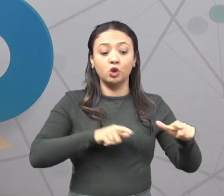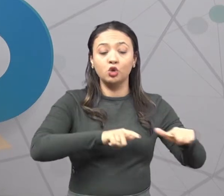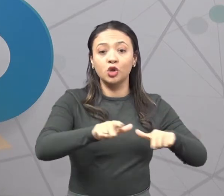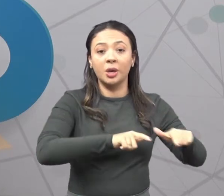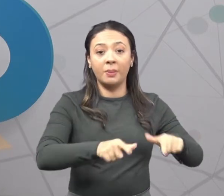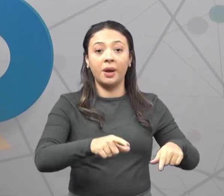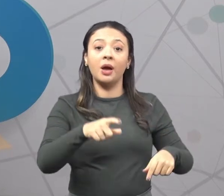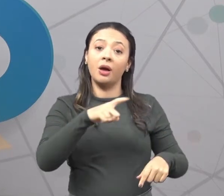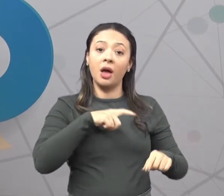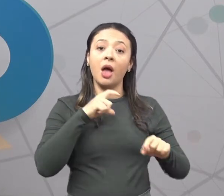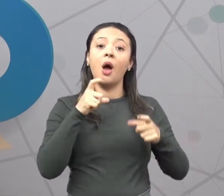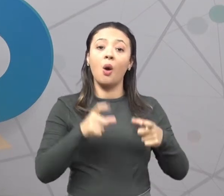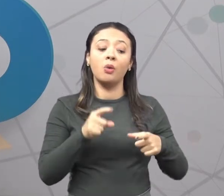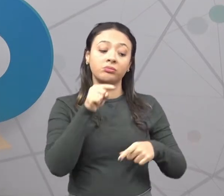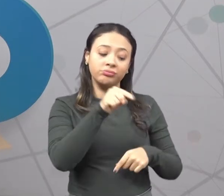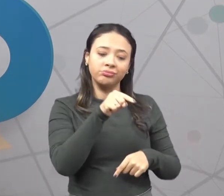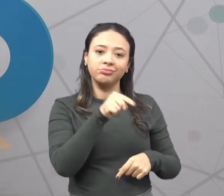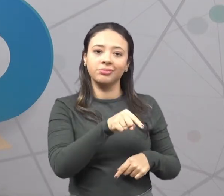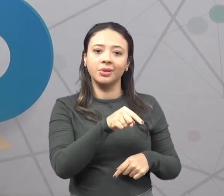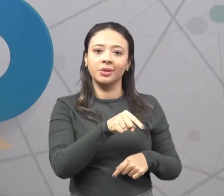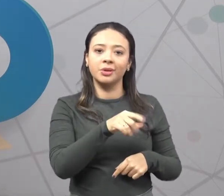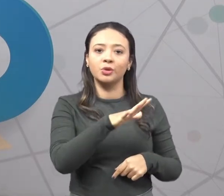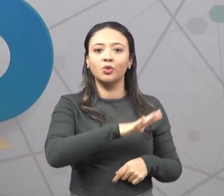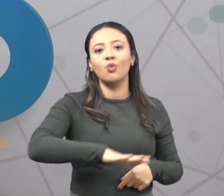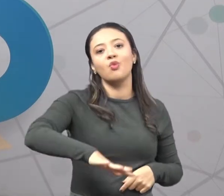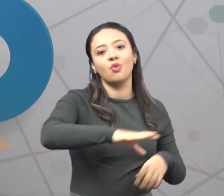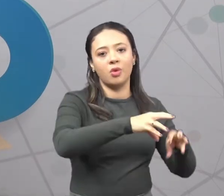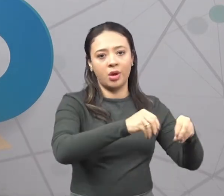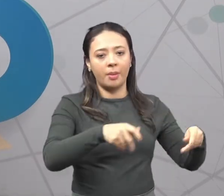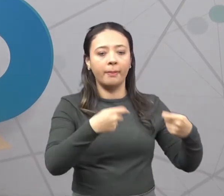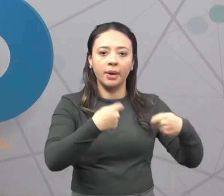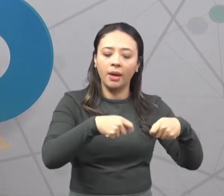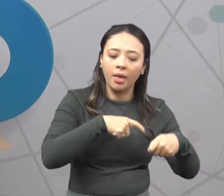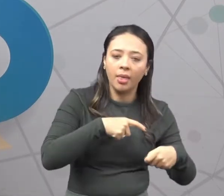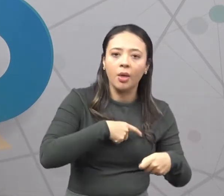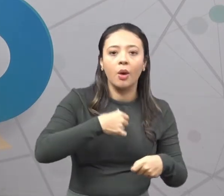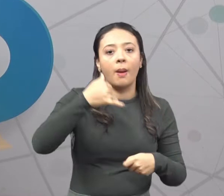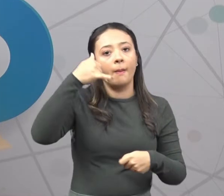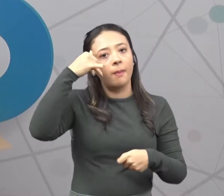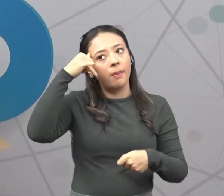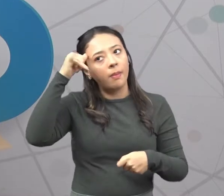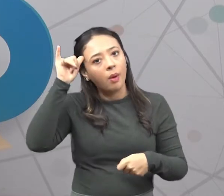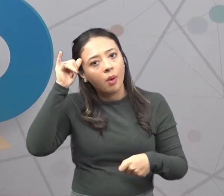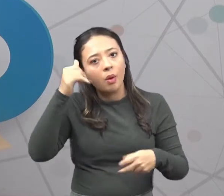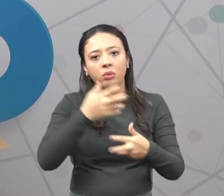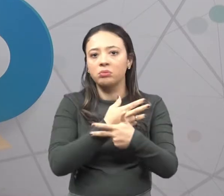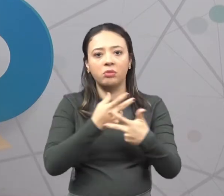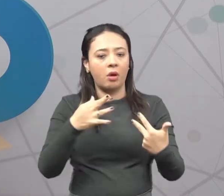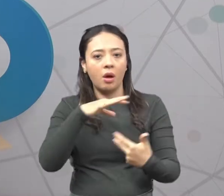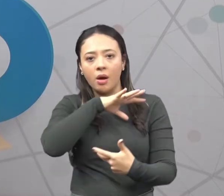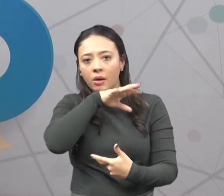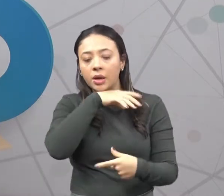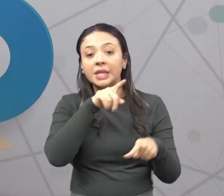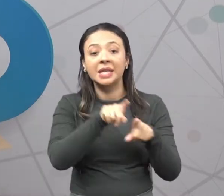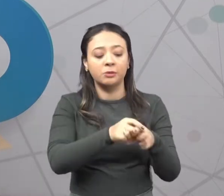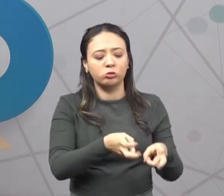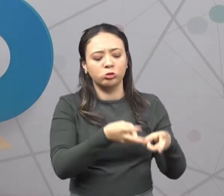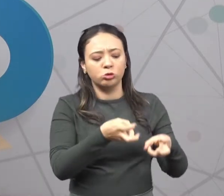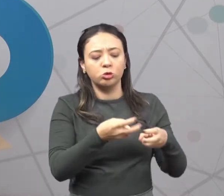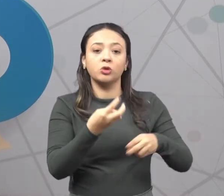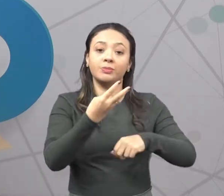essas atividades, como agropecuária, precisava criar animais, lá também se extraía, né, os minerais,